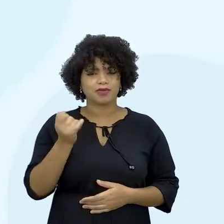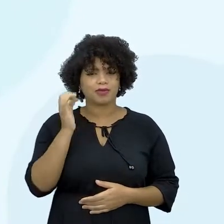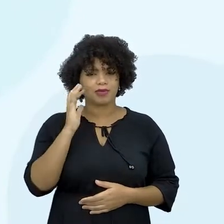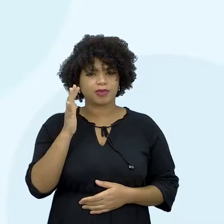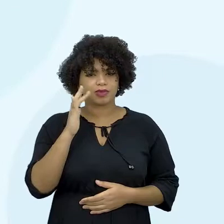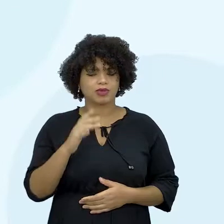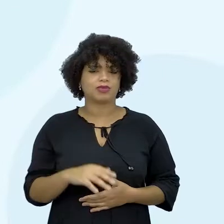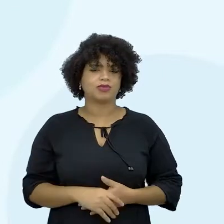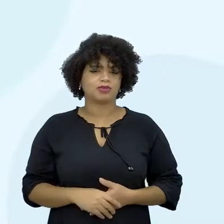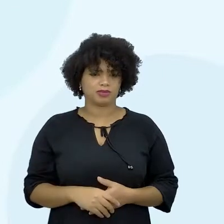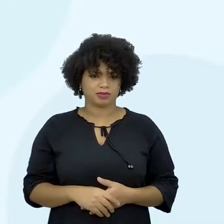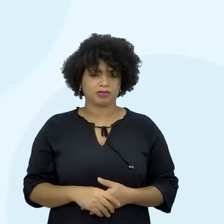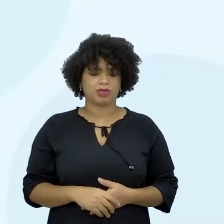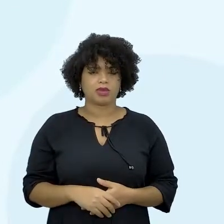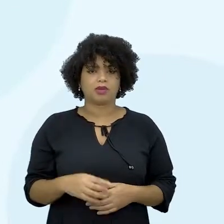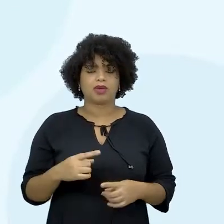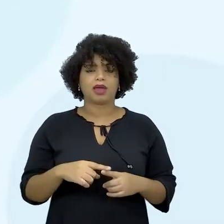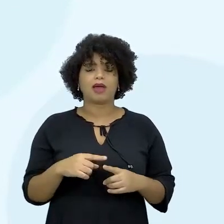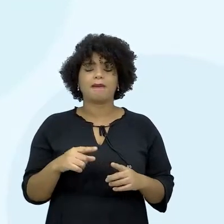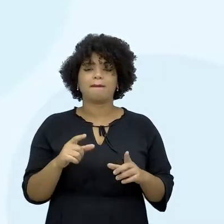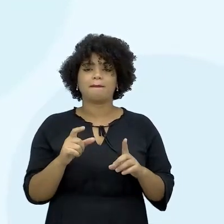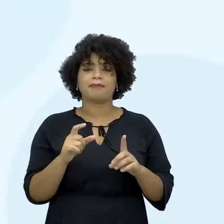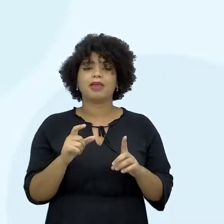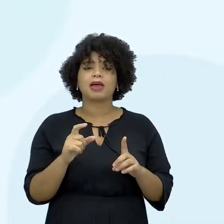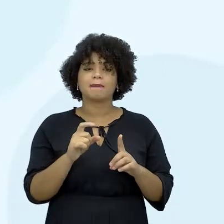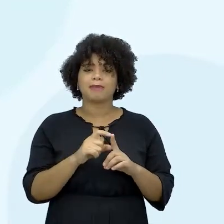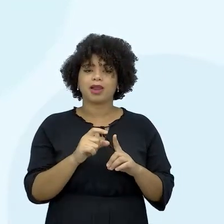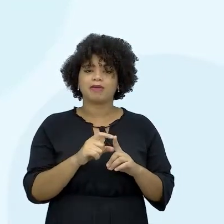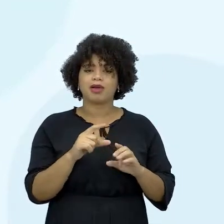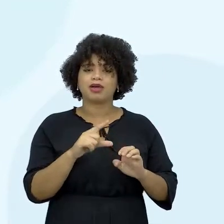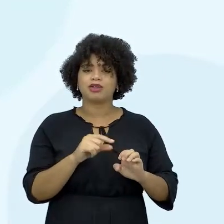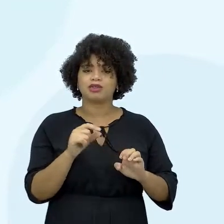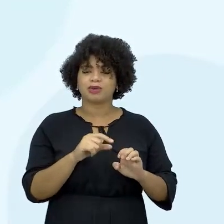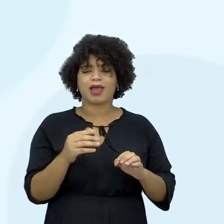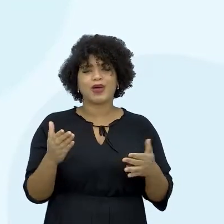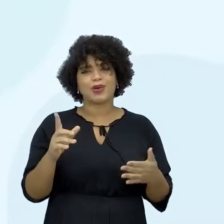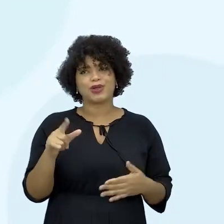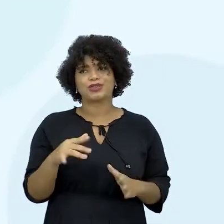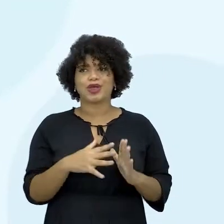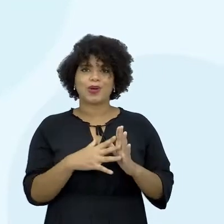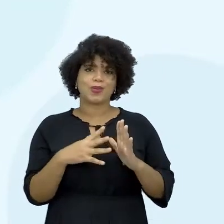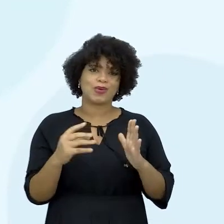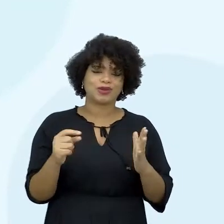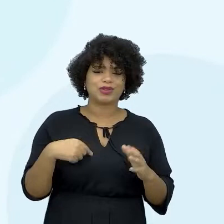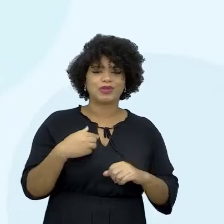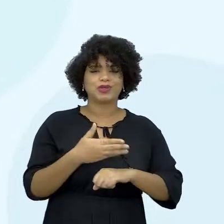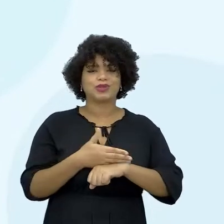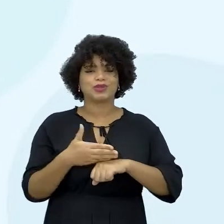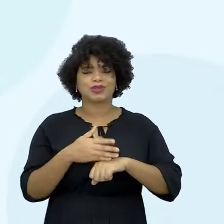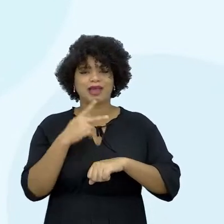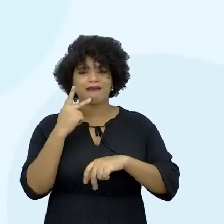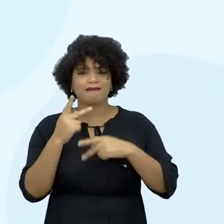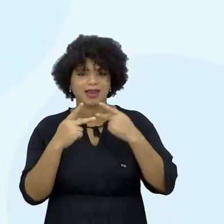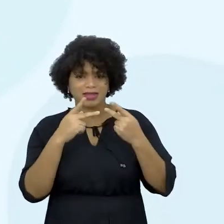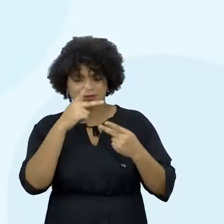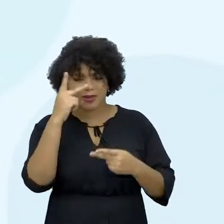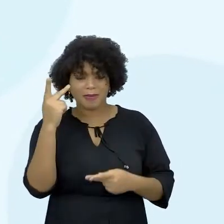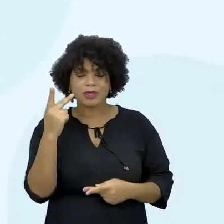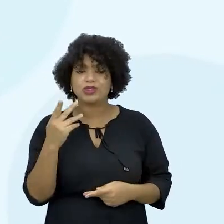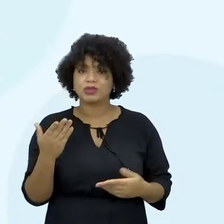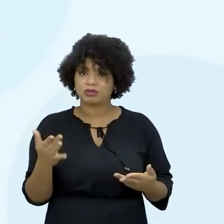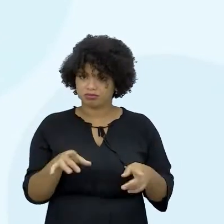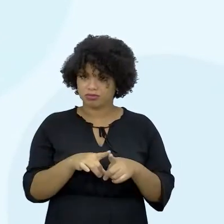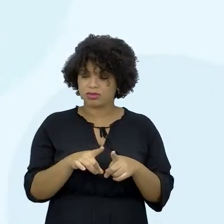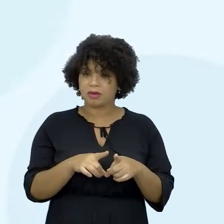pensando nesse termo empreendedorismo, é um termo que está muito na moda, né? Na internet Sim. a gente fala muito sobre empreendedorismo, muita gente vendendo curso